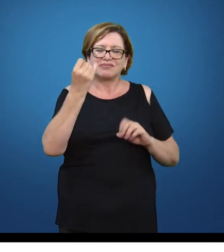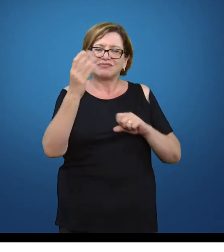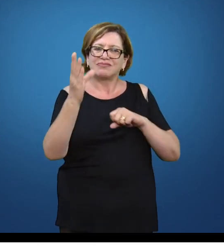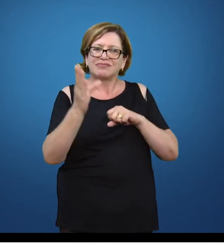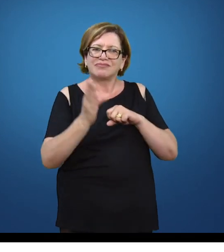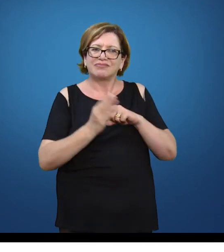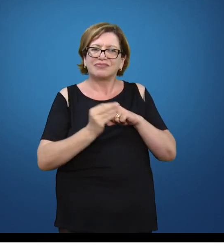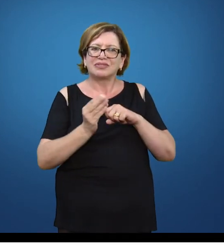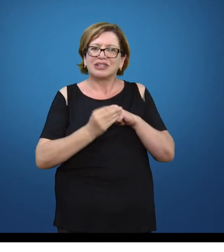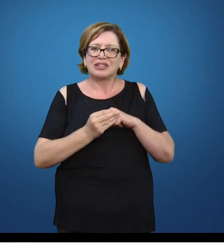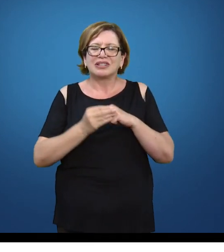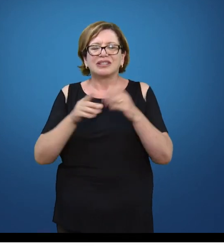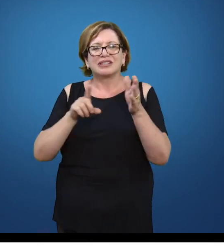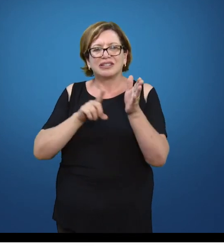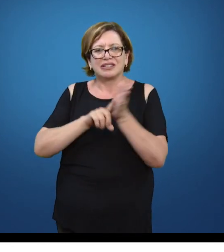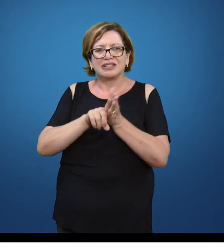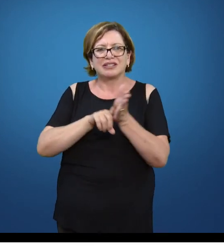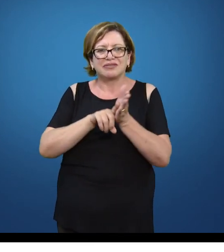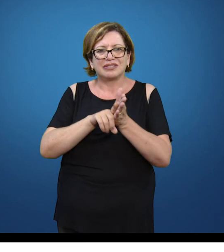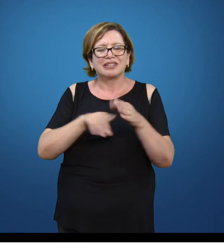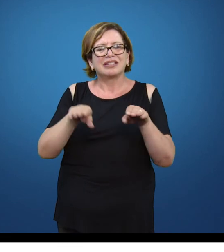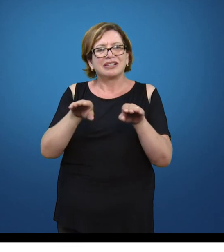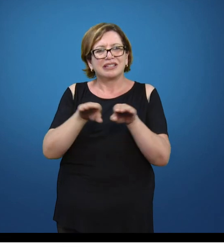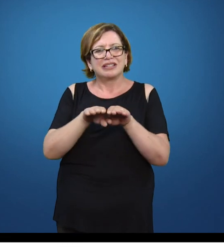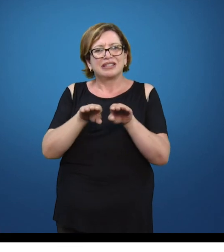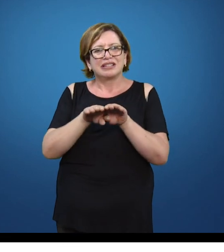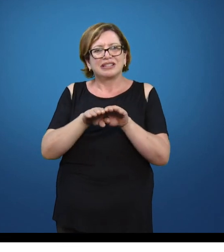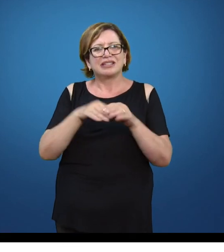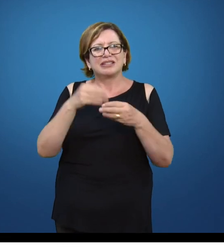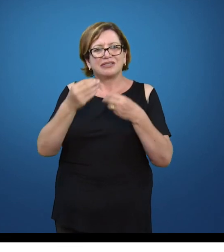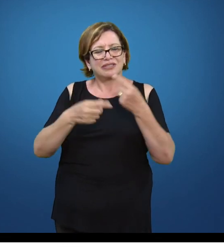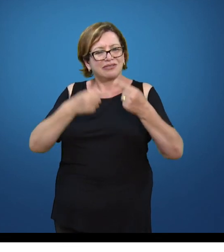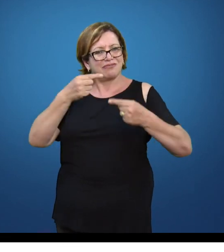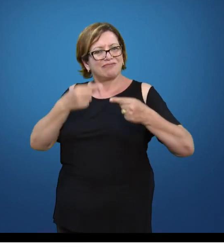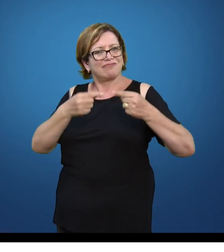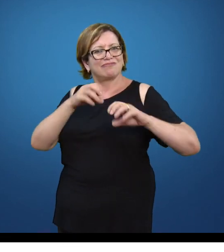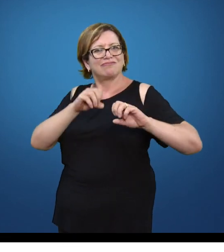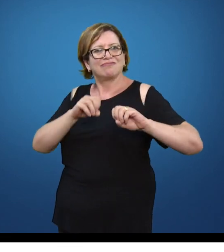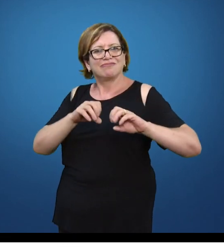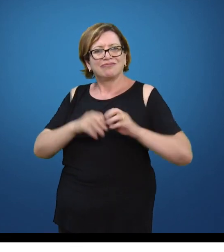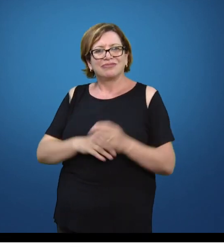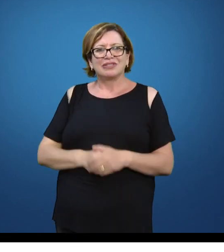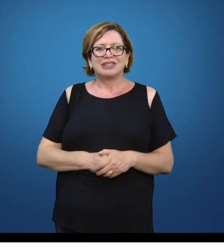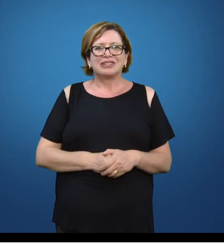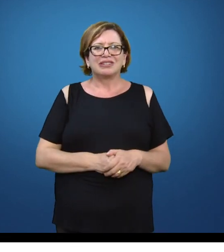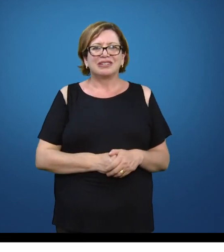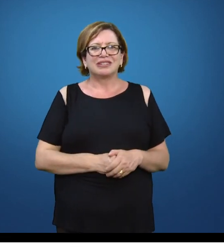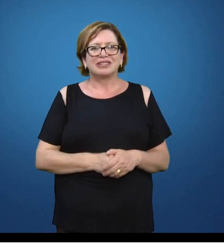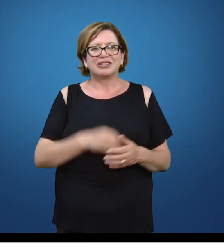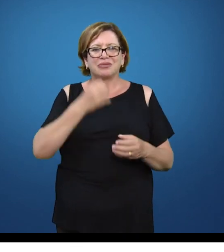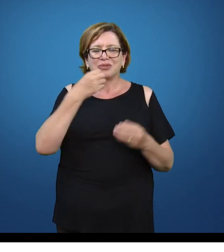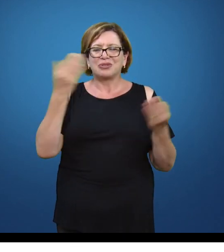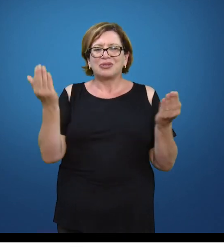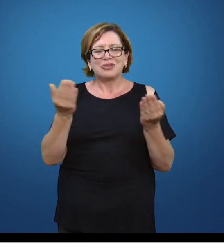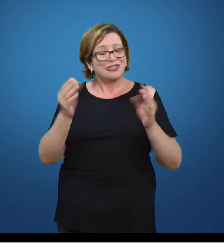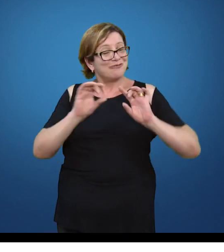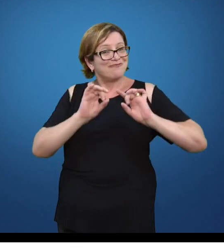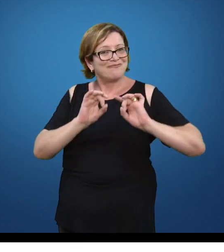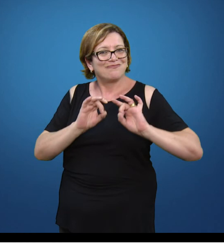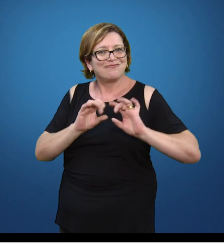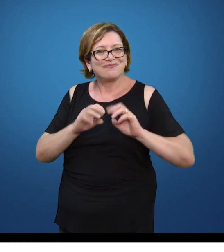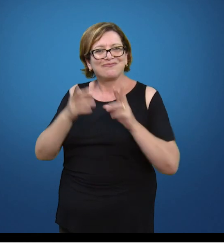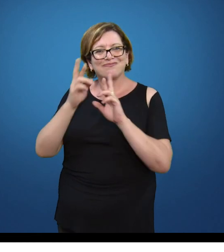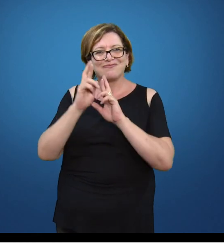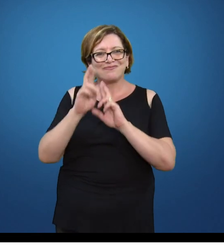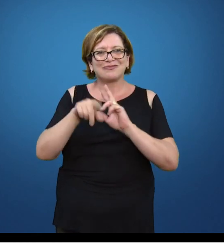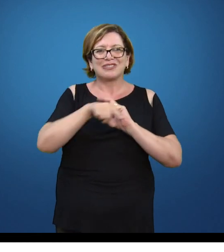conhecimento e da pesquisa e, sobretudo, na questão da política educacional. Bom, por hoje é só.